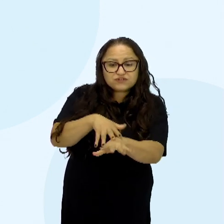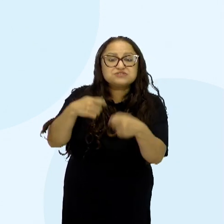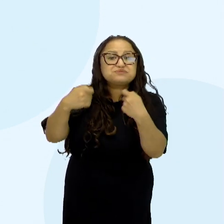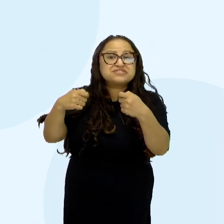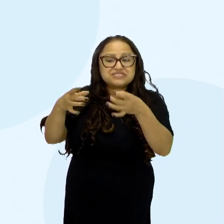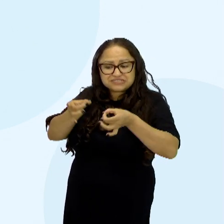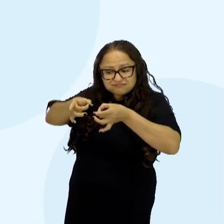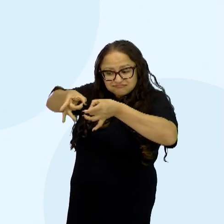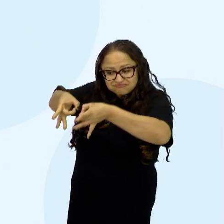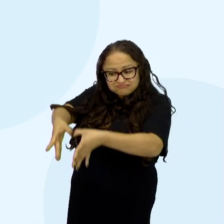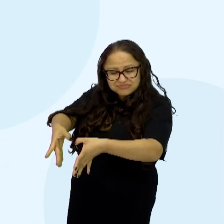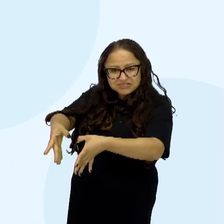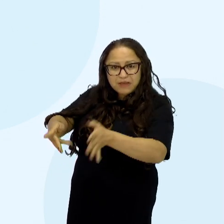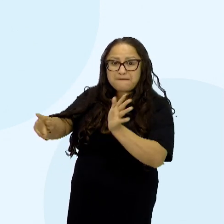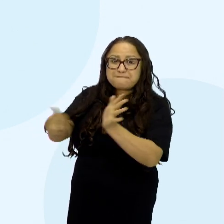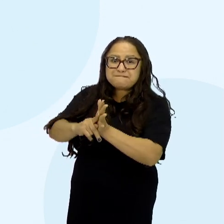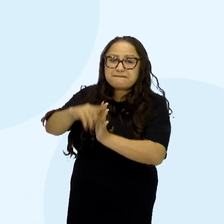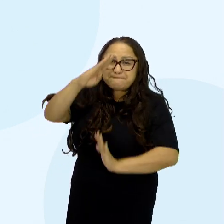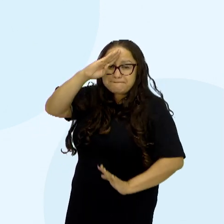em lixeiras,